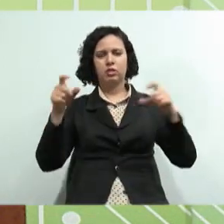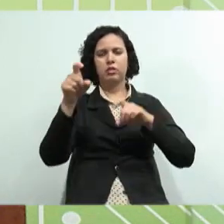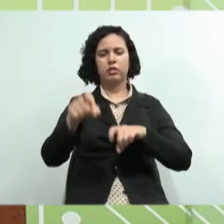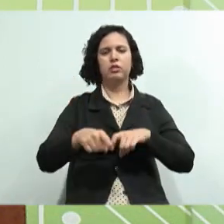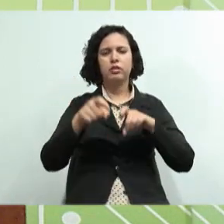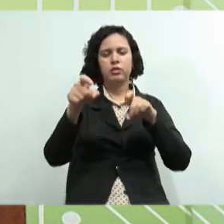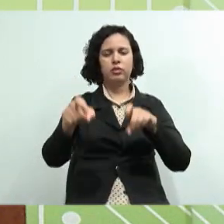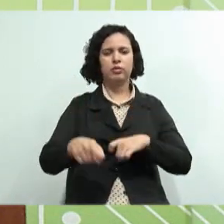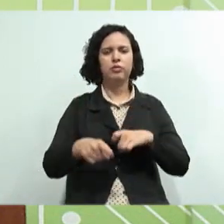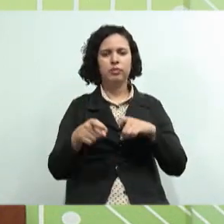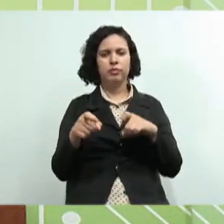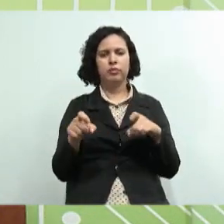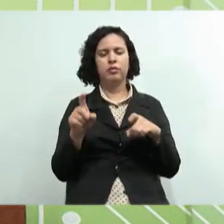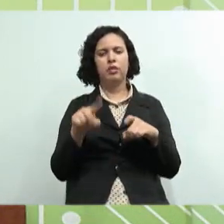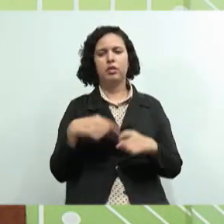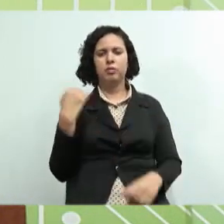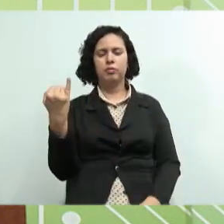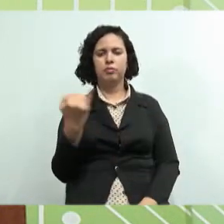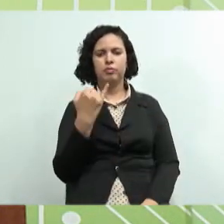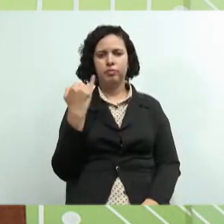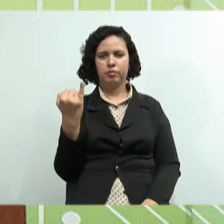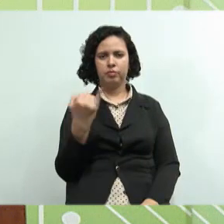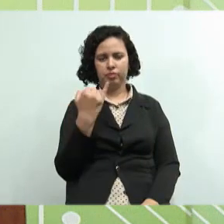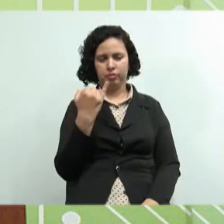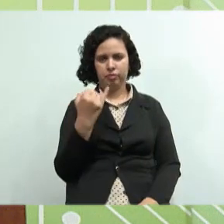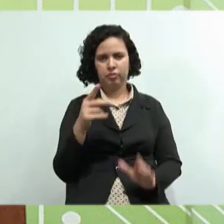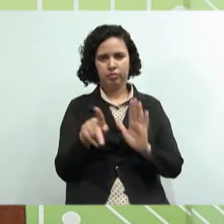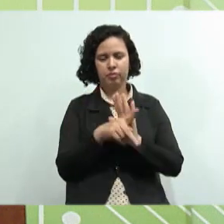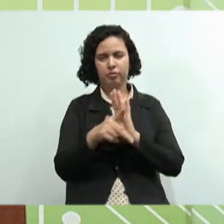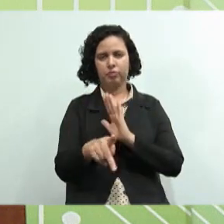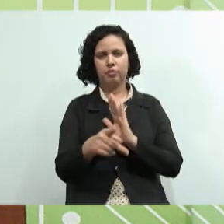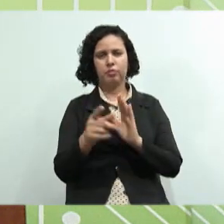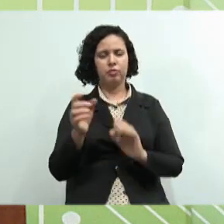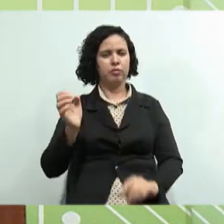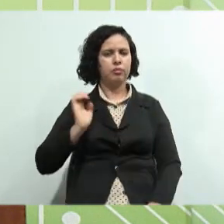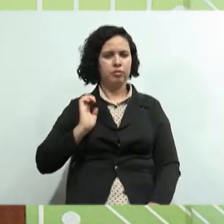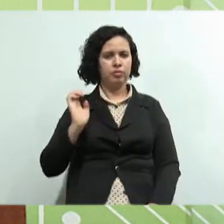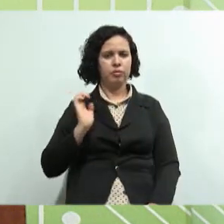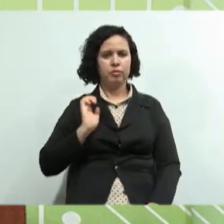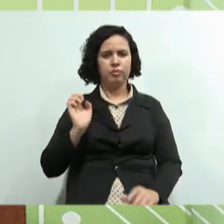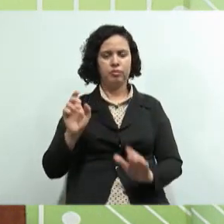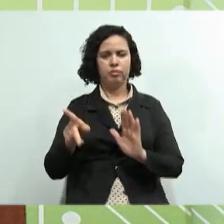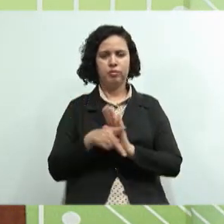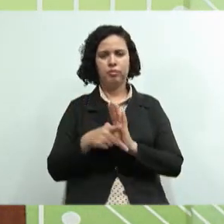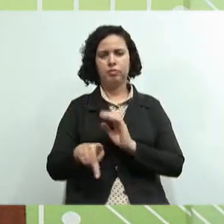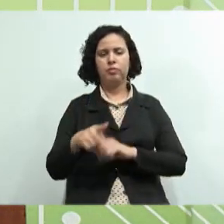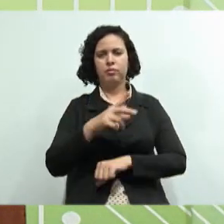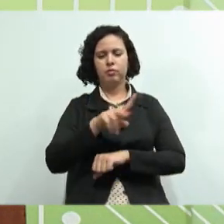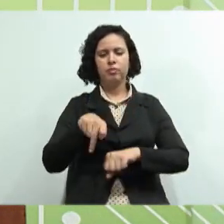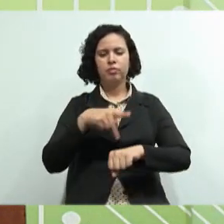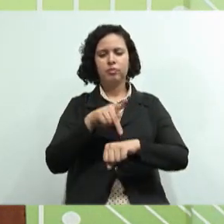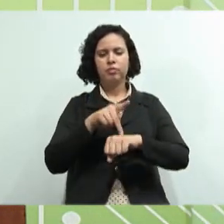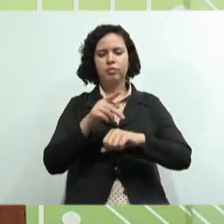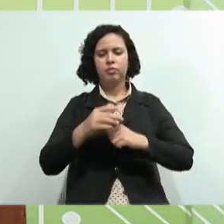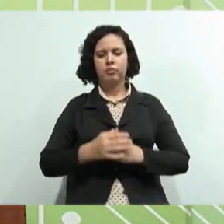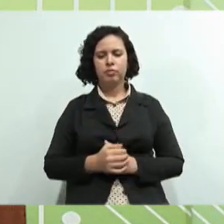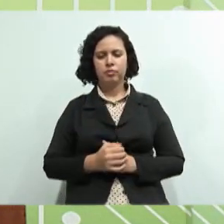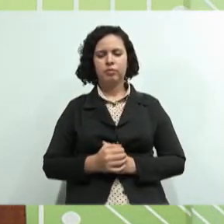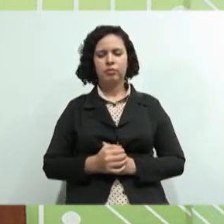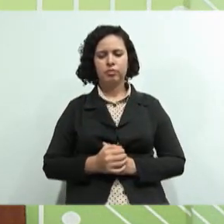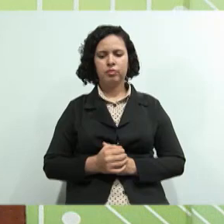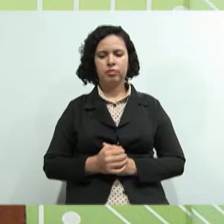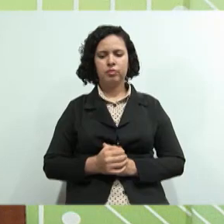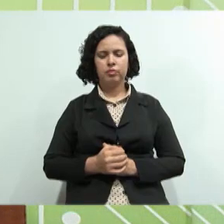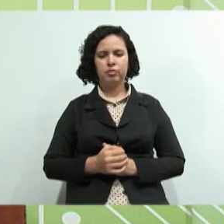que tem na agricultura uma parte importantíssima da sua produção de riquezas, a produção do PIB, que é a riqueza do país. Ele tem,